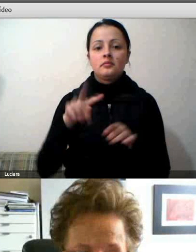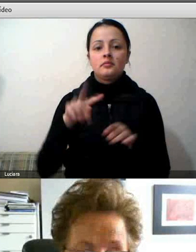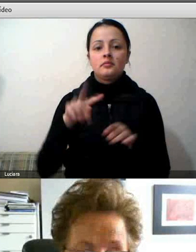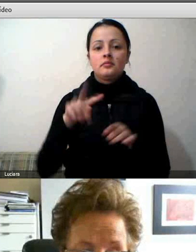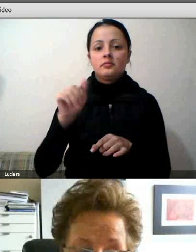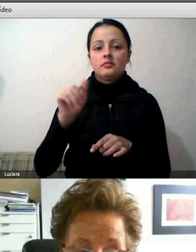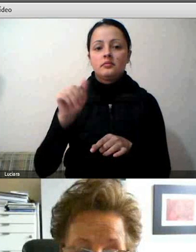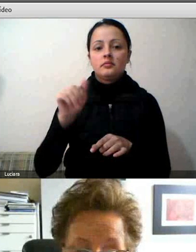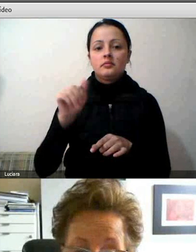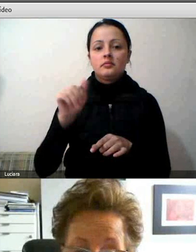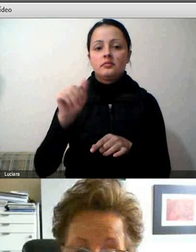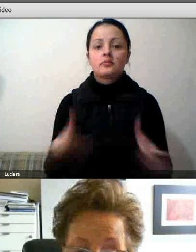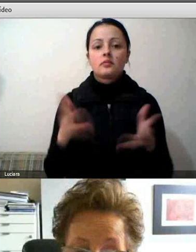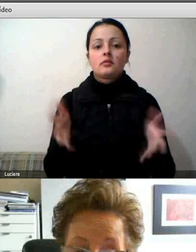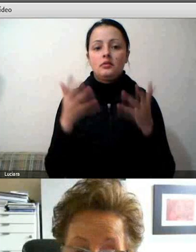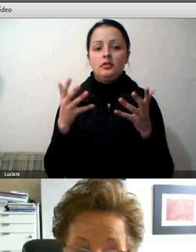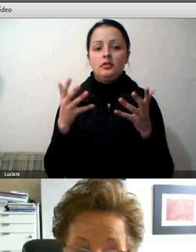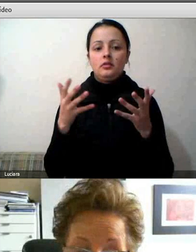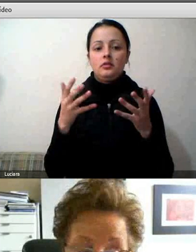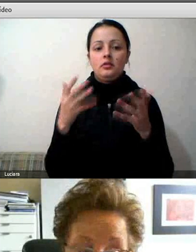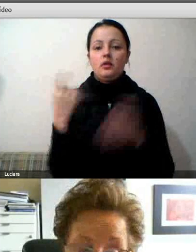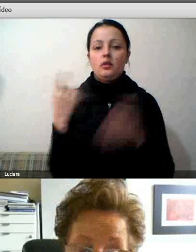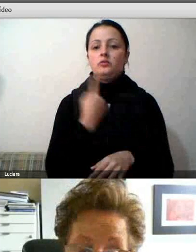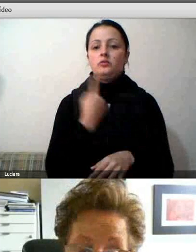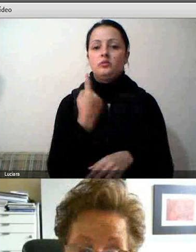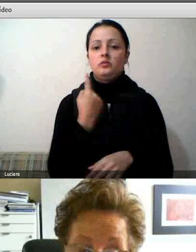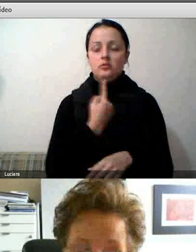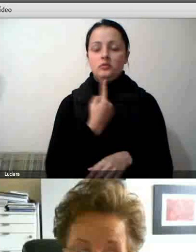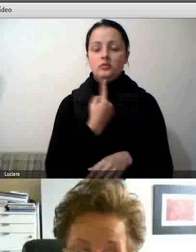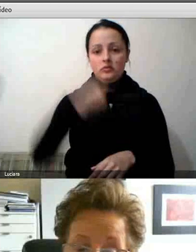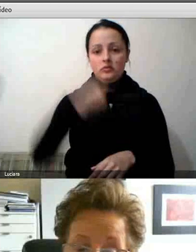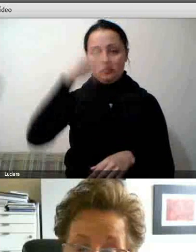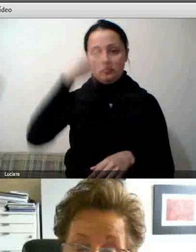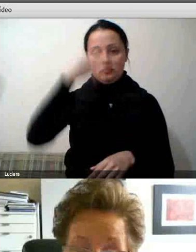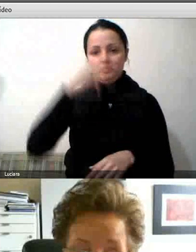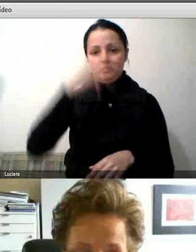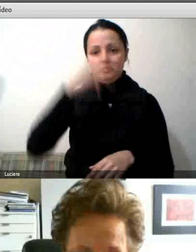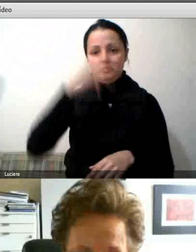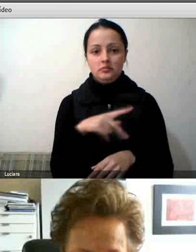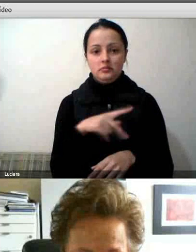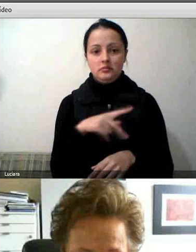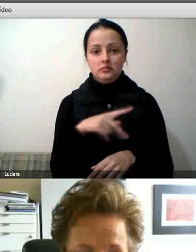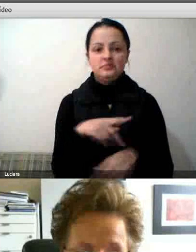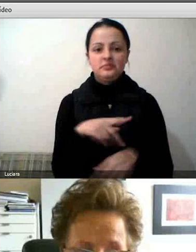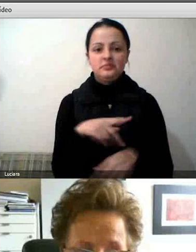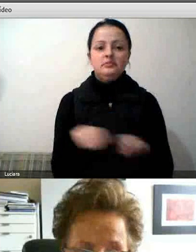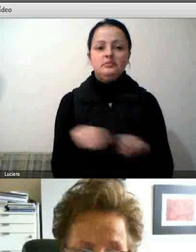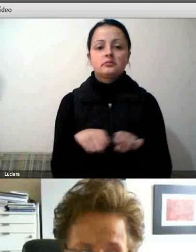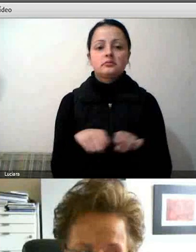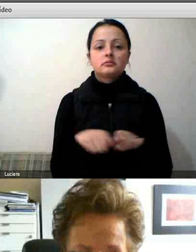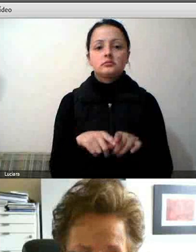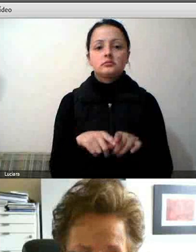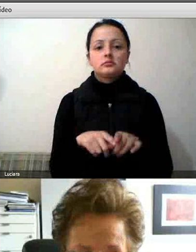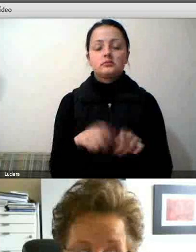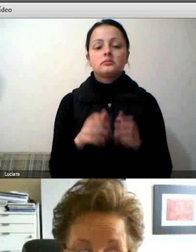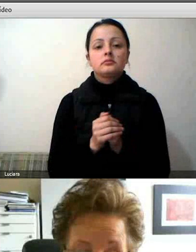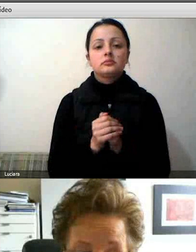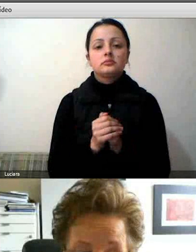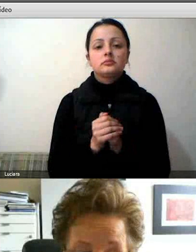escola, intensificação de programas que estimulem a autonomia do uso dos espaços e recursos